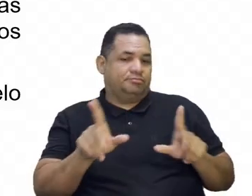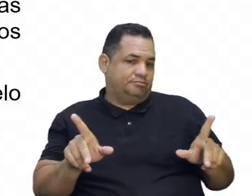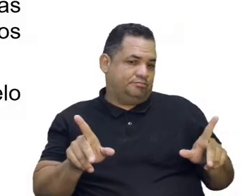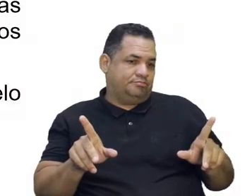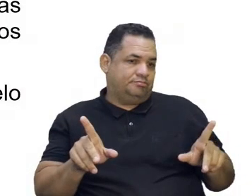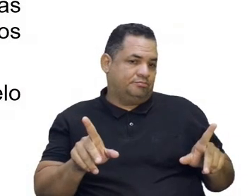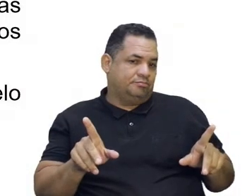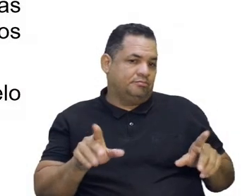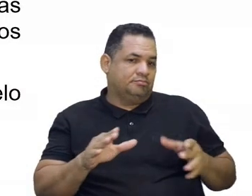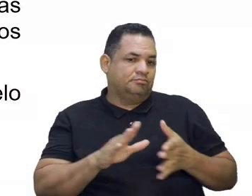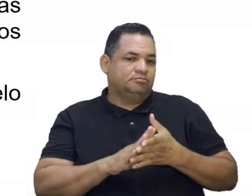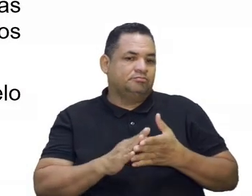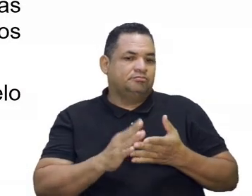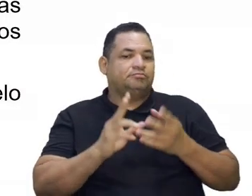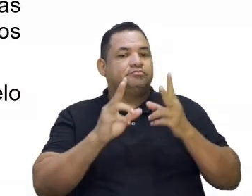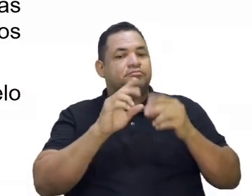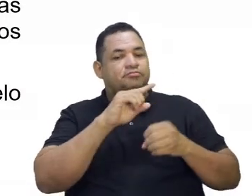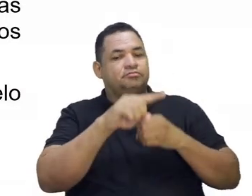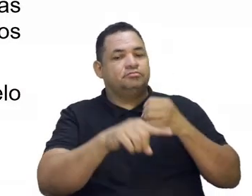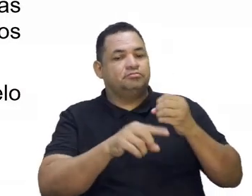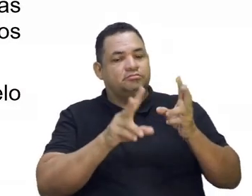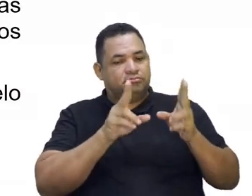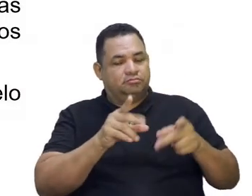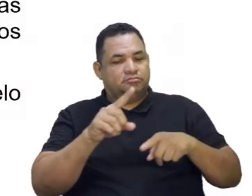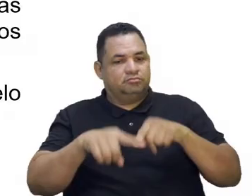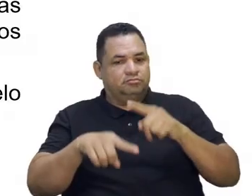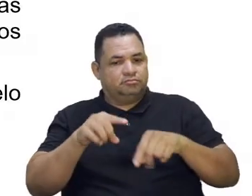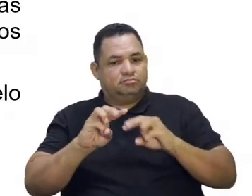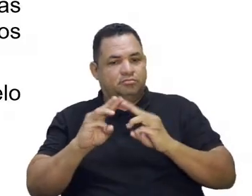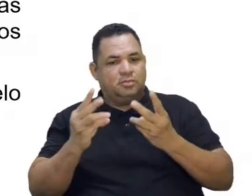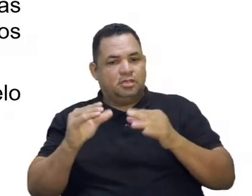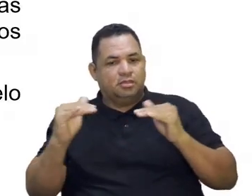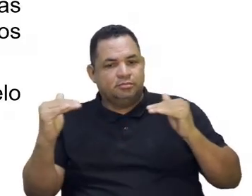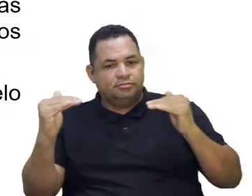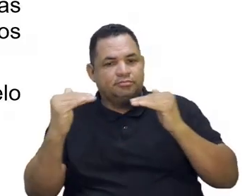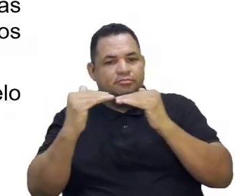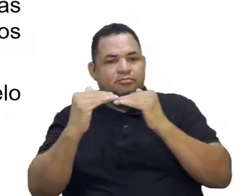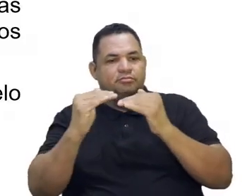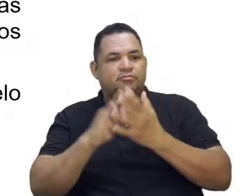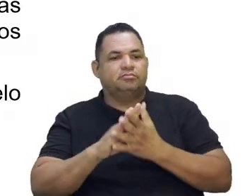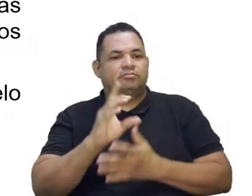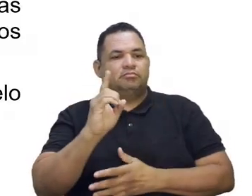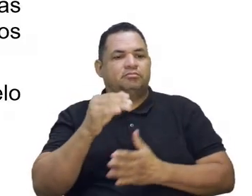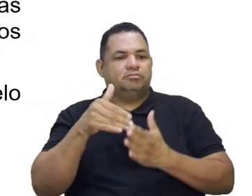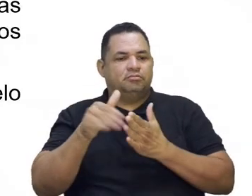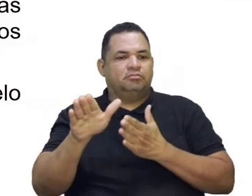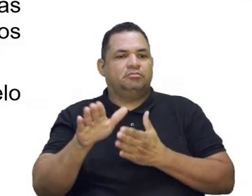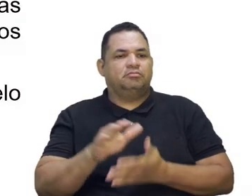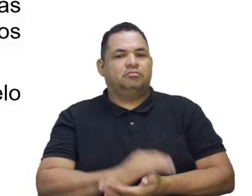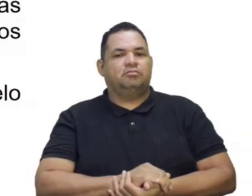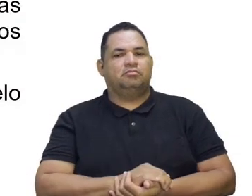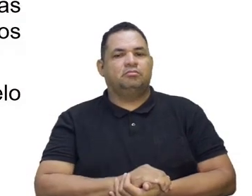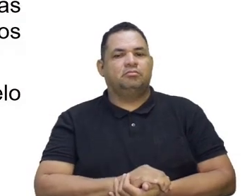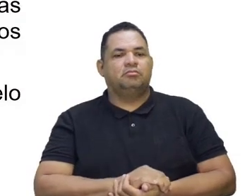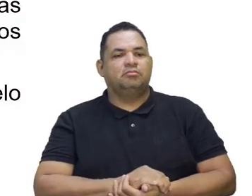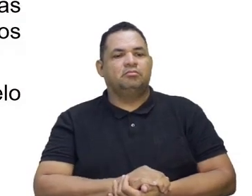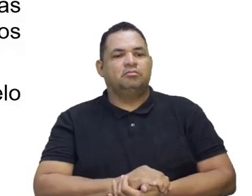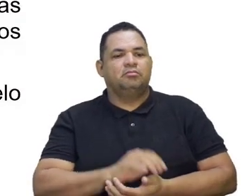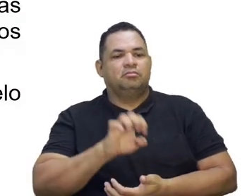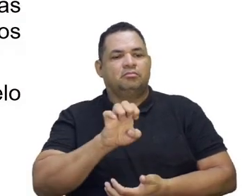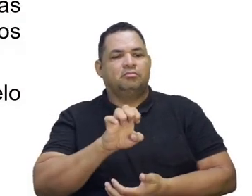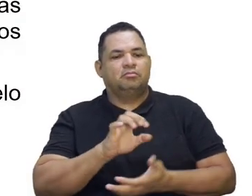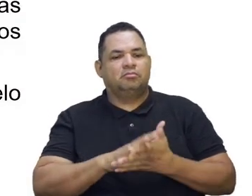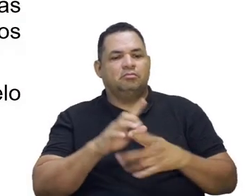diferentes e que átomos do mesmo elemento têm massas iguais. Então a letra D também está fora. A letra E